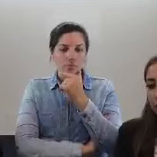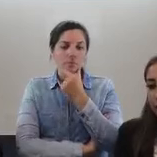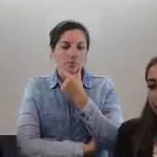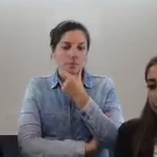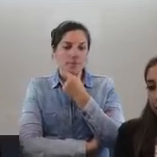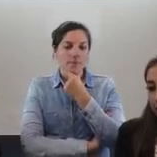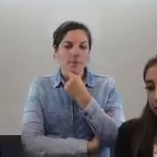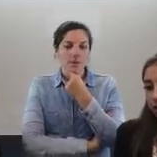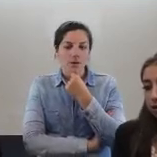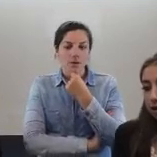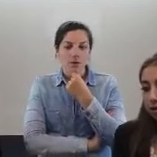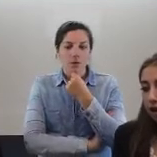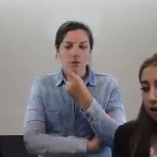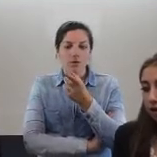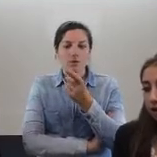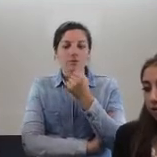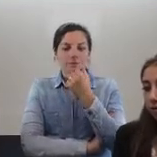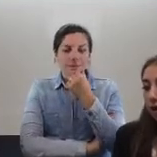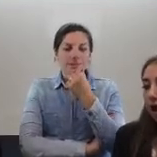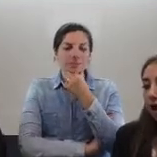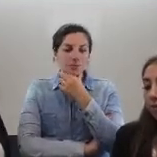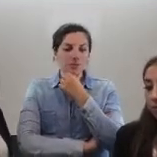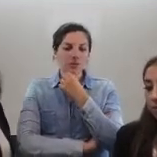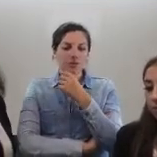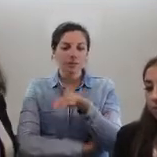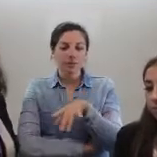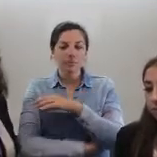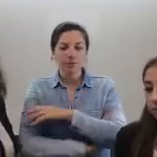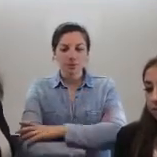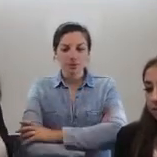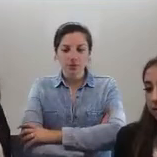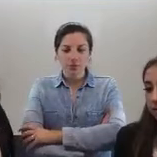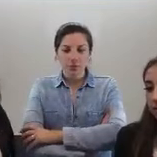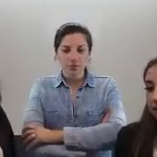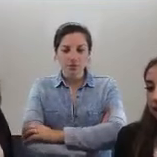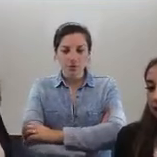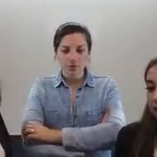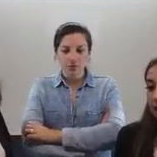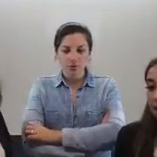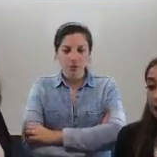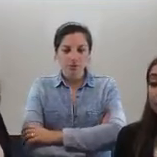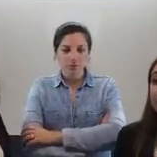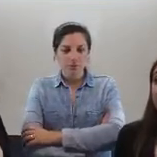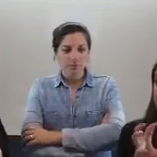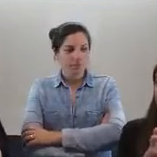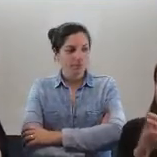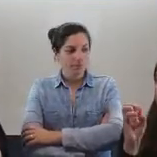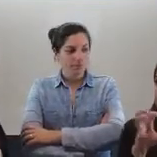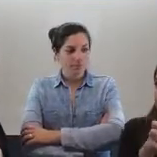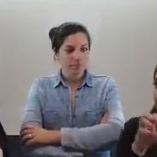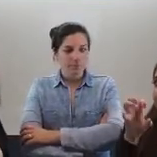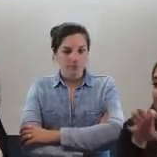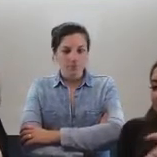tudo que tiver... Ó, já baixou o número. De 3.299 para 492 artigos. Porque ele